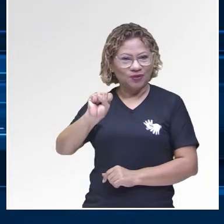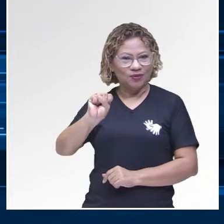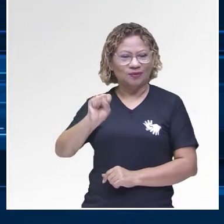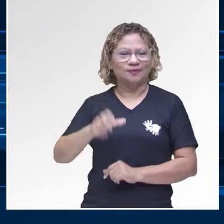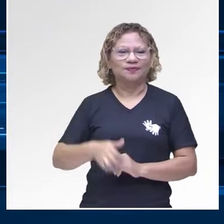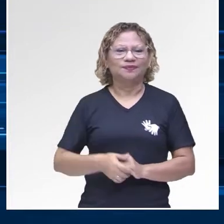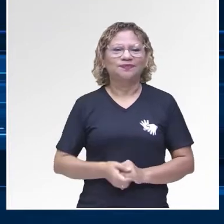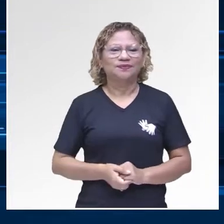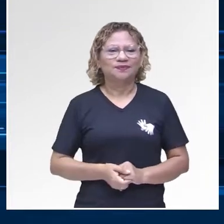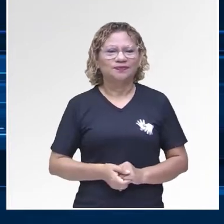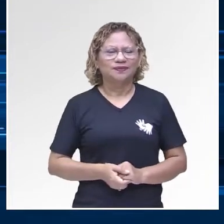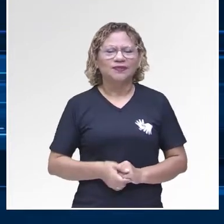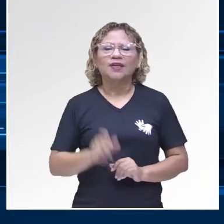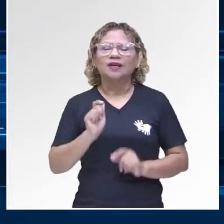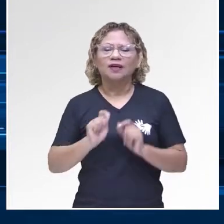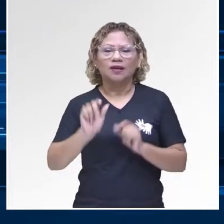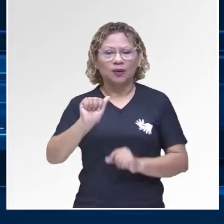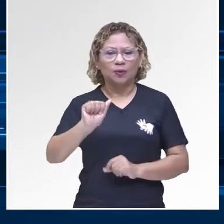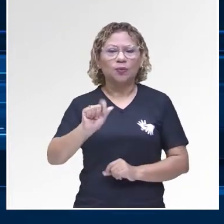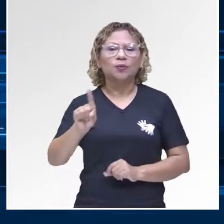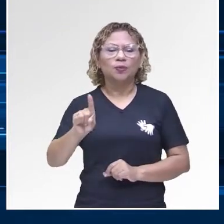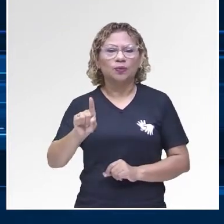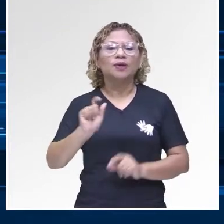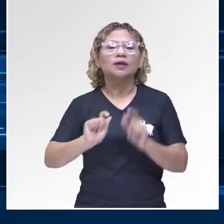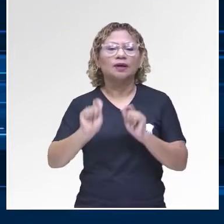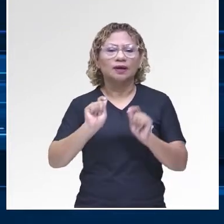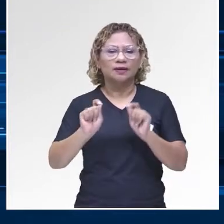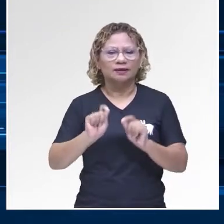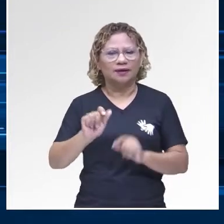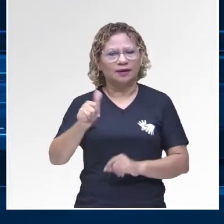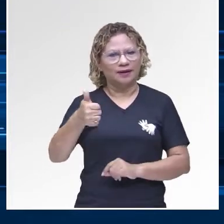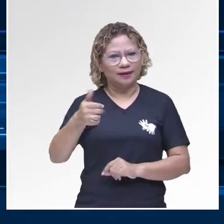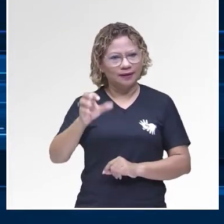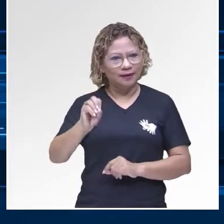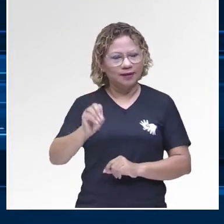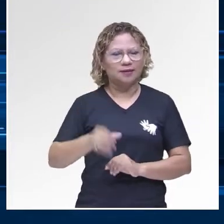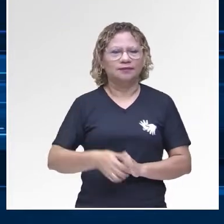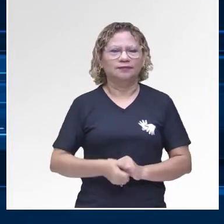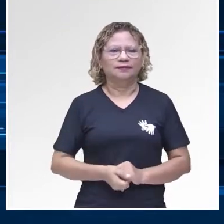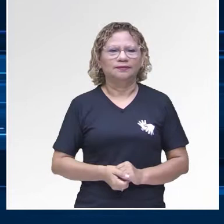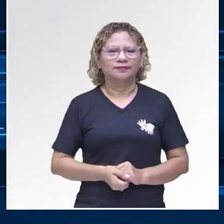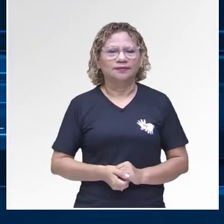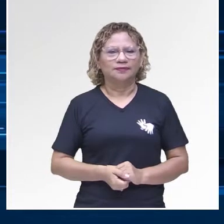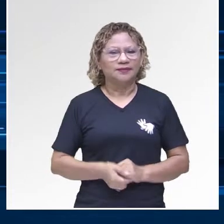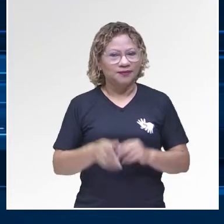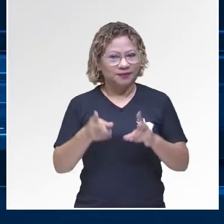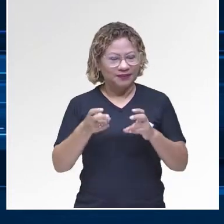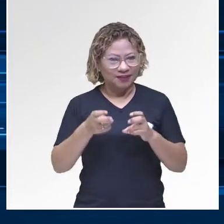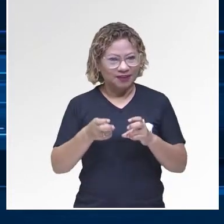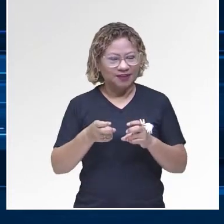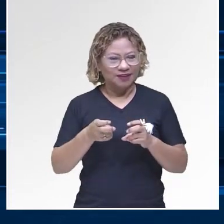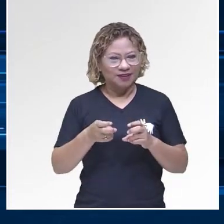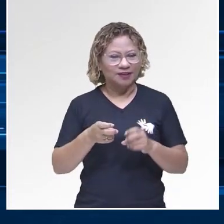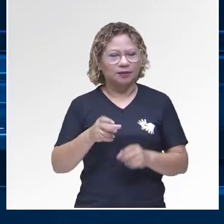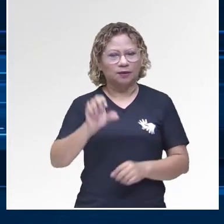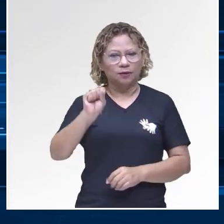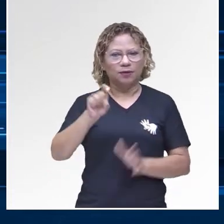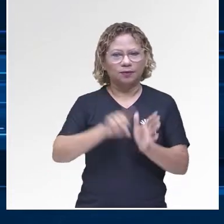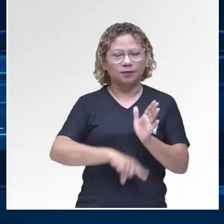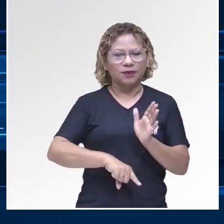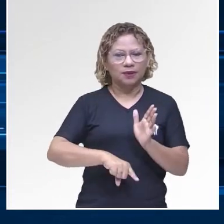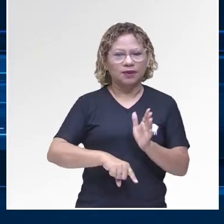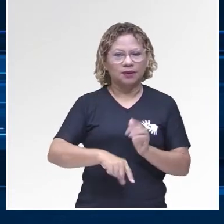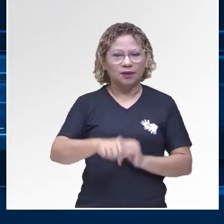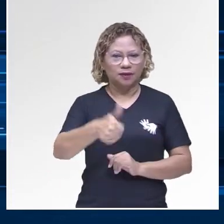Menos A1. Quem é A1? É 10. 8 menos 10, menos